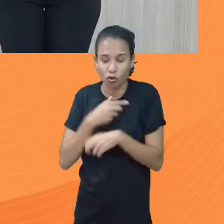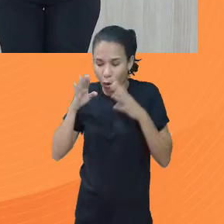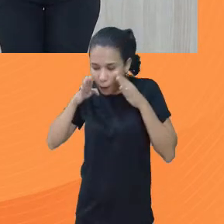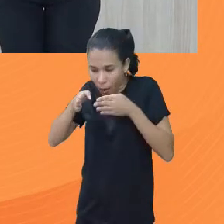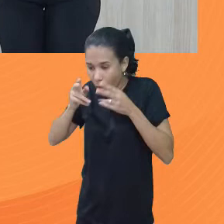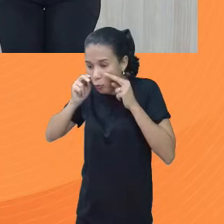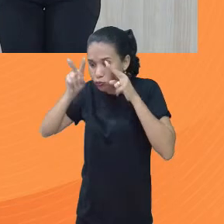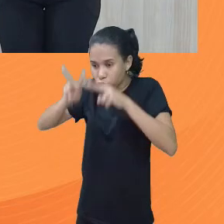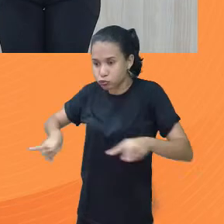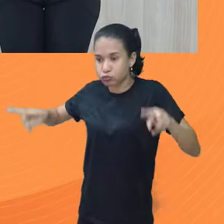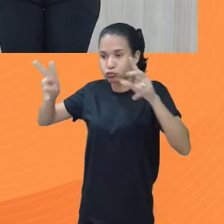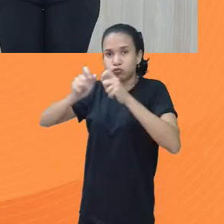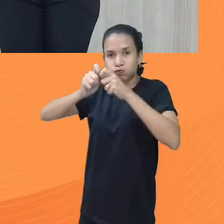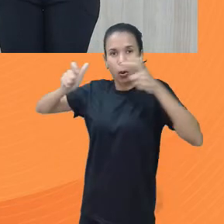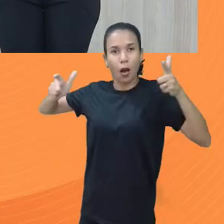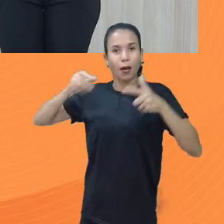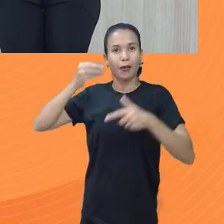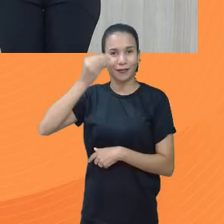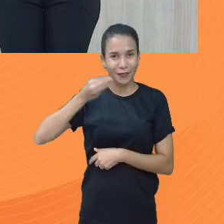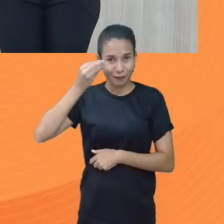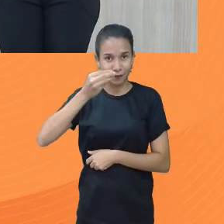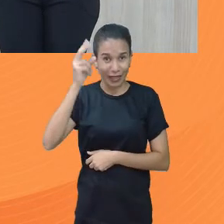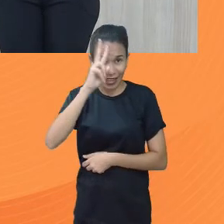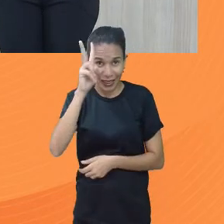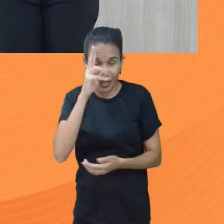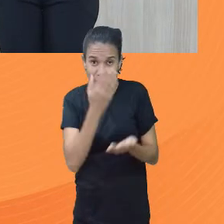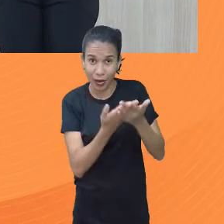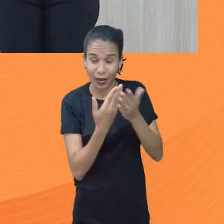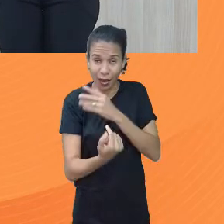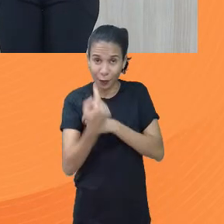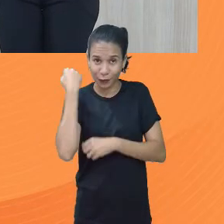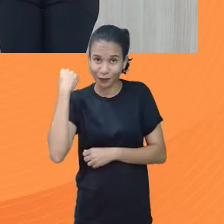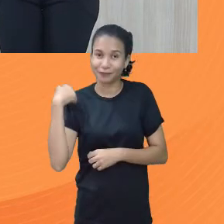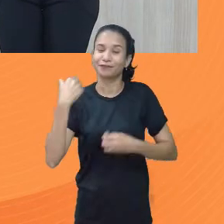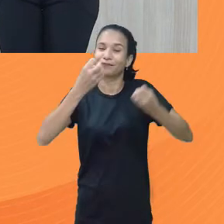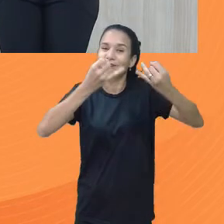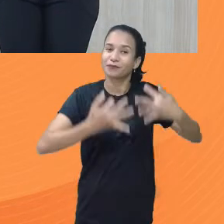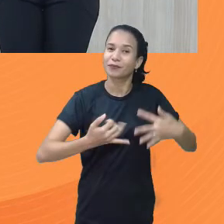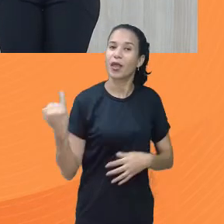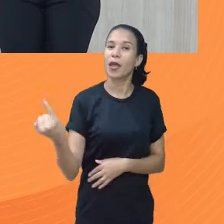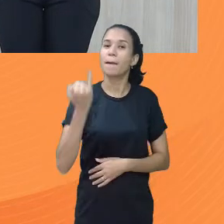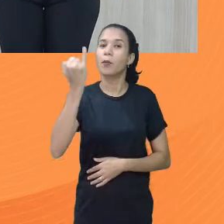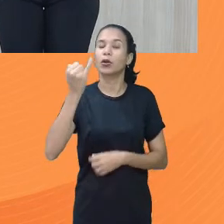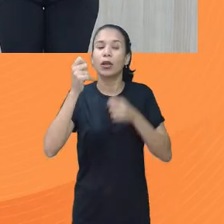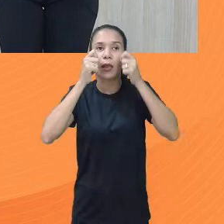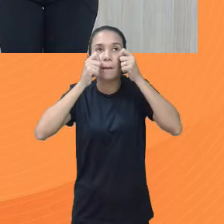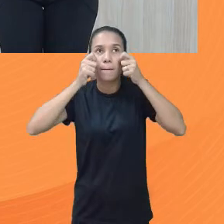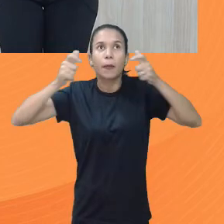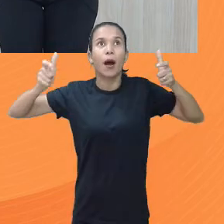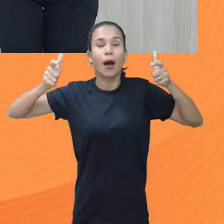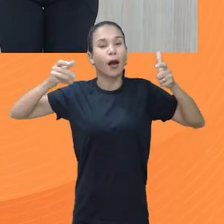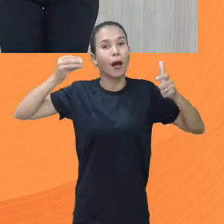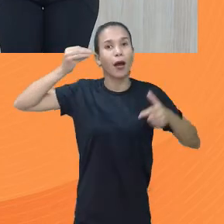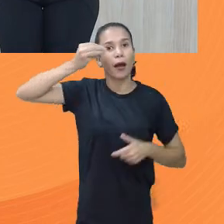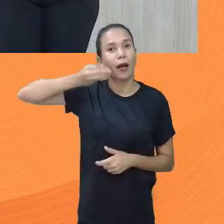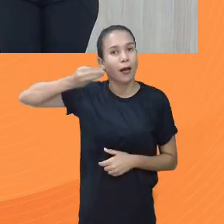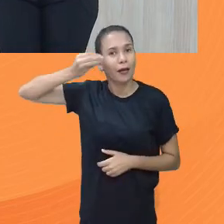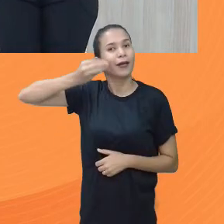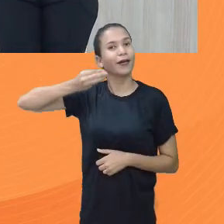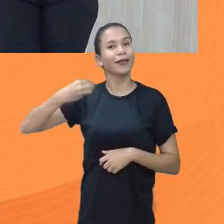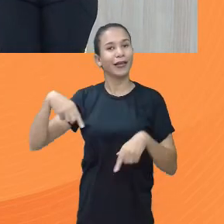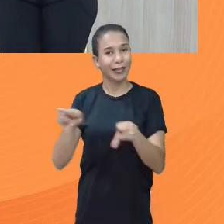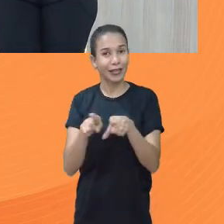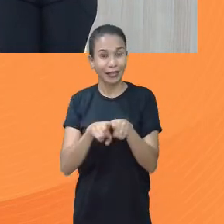as experiências. Lembra que no nosso encontro anterior, a gente falou da importância de ampliar experiências, não é? E quando a